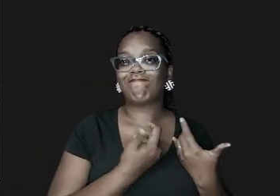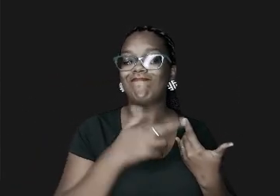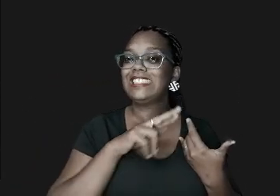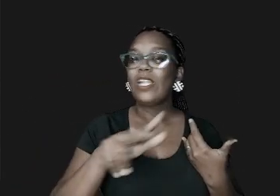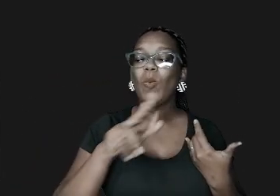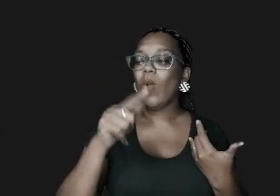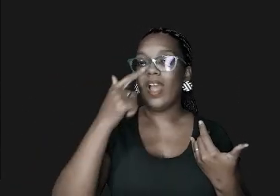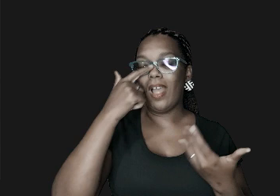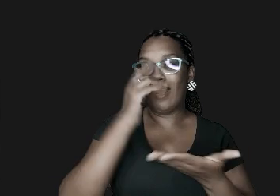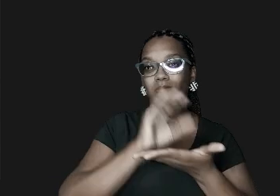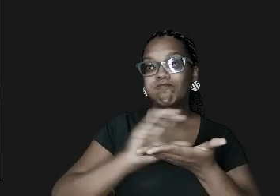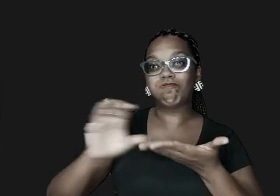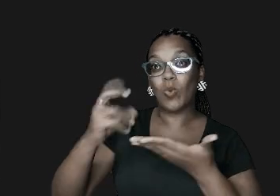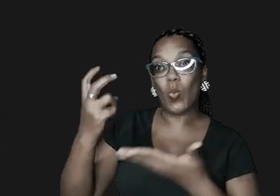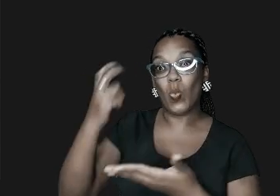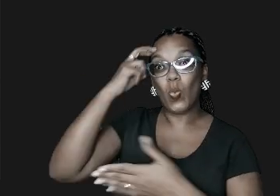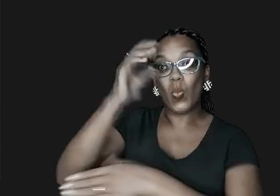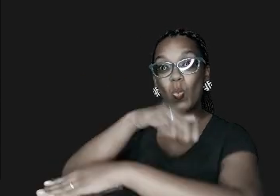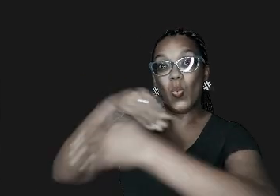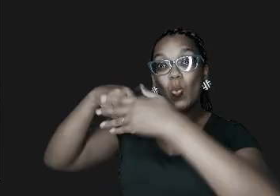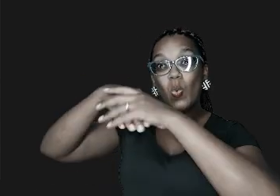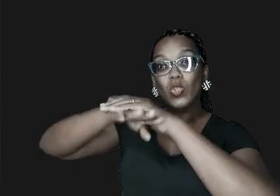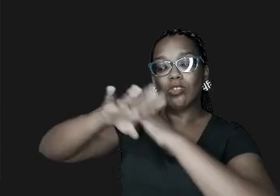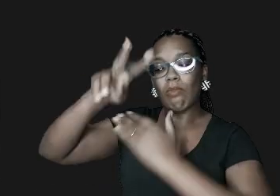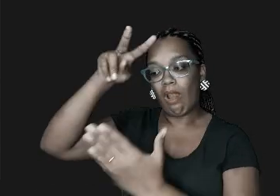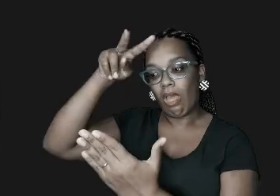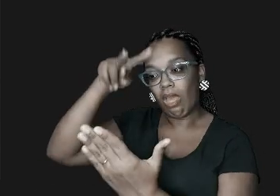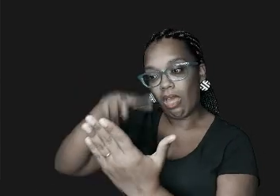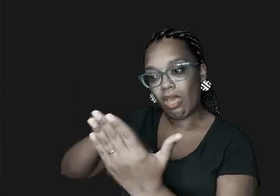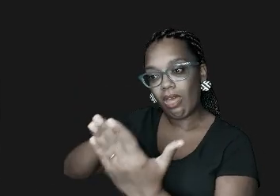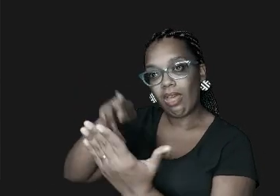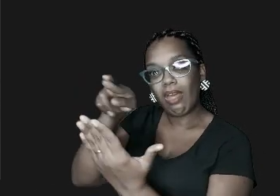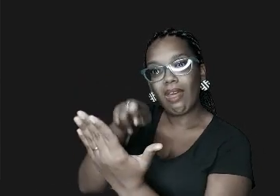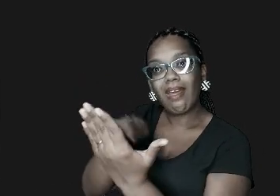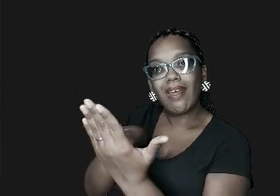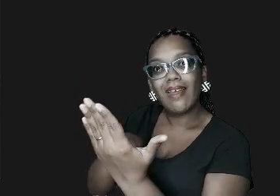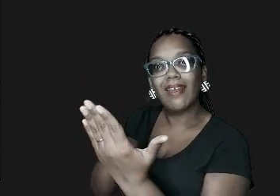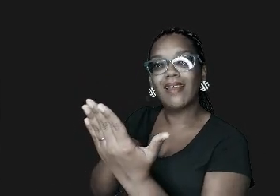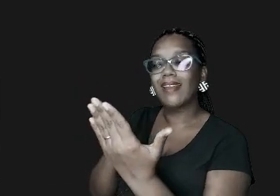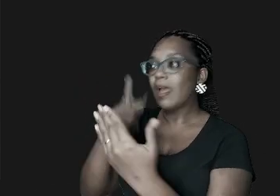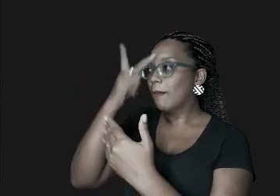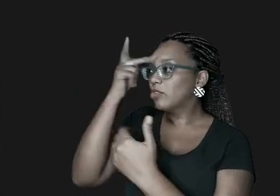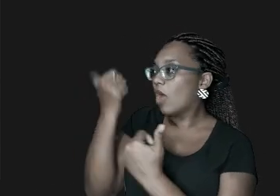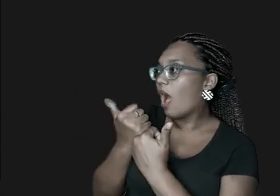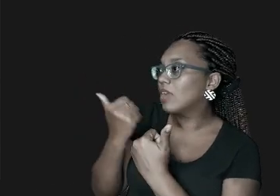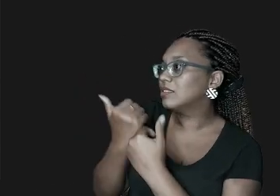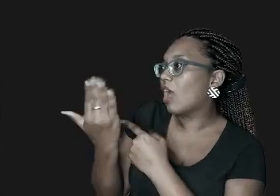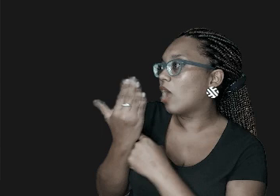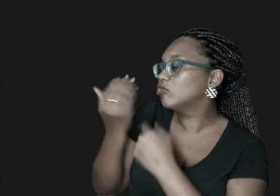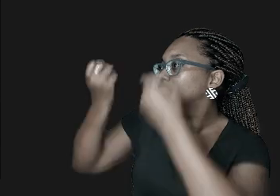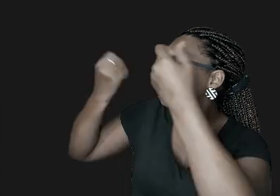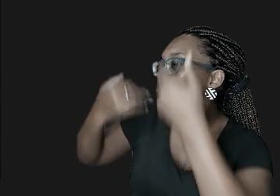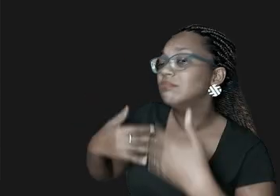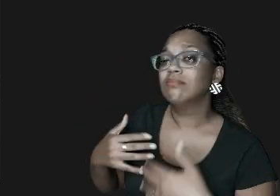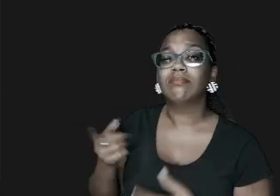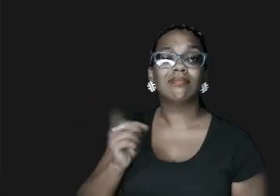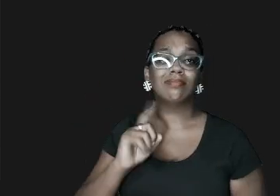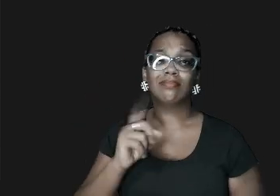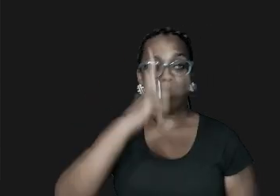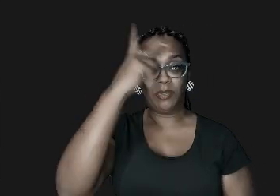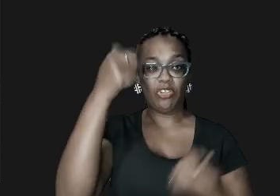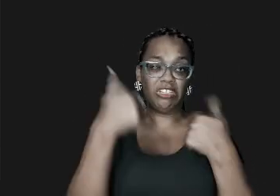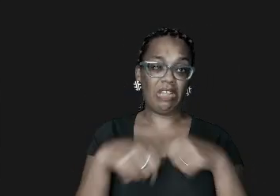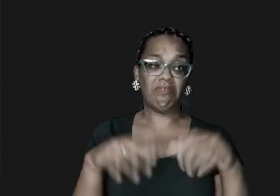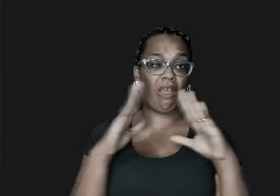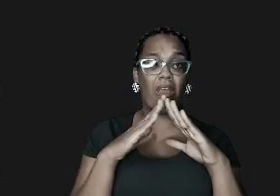social não são investidores que tem a cultura de ler relatórios de ter um assessor de